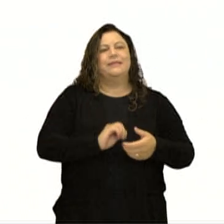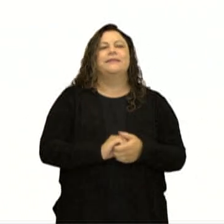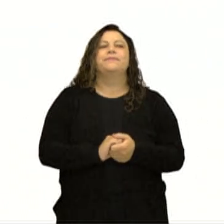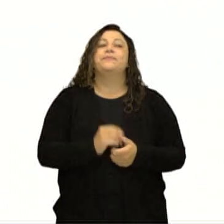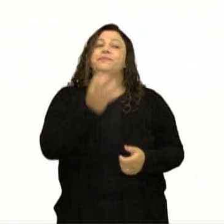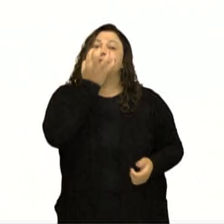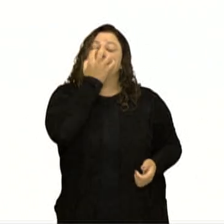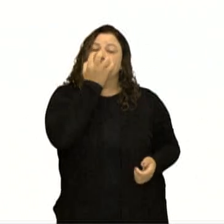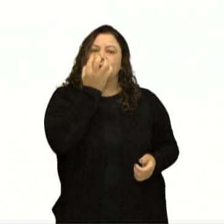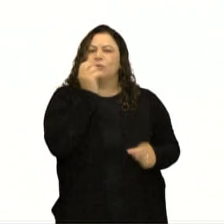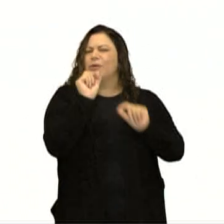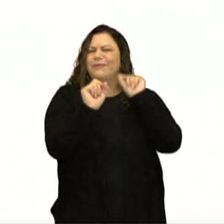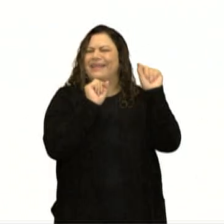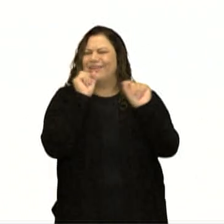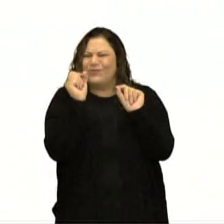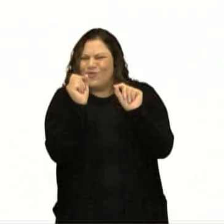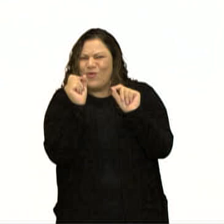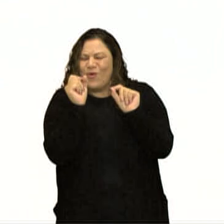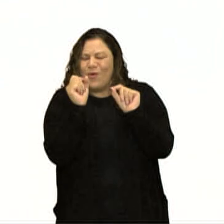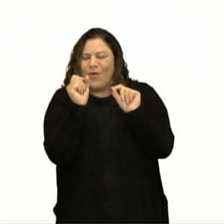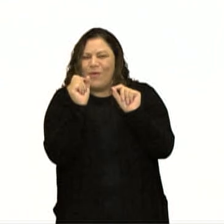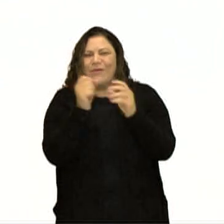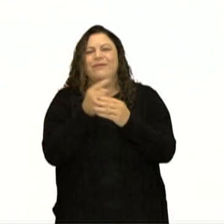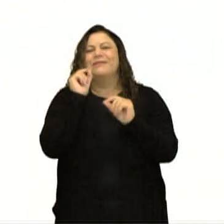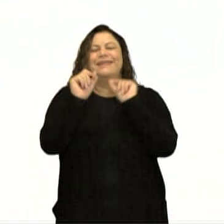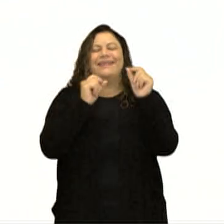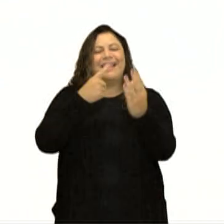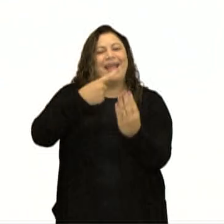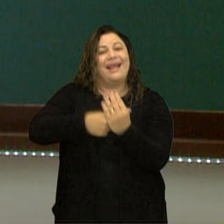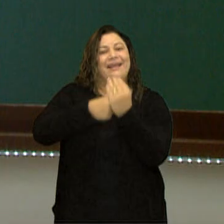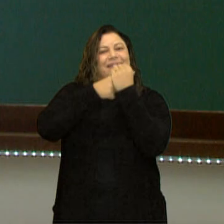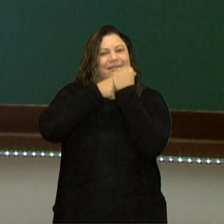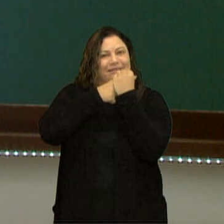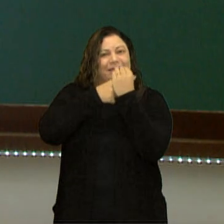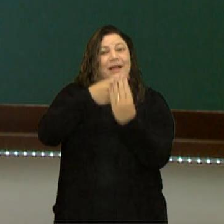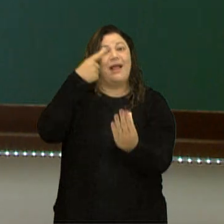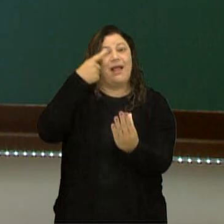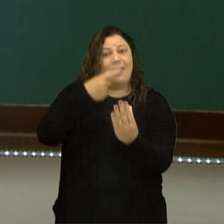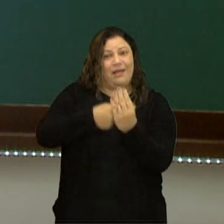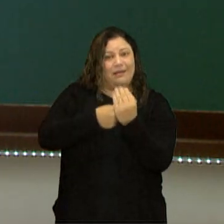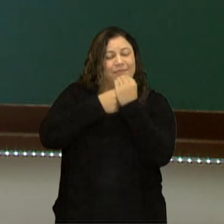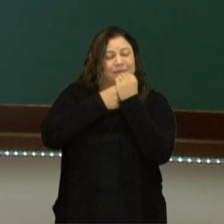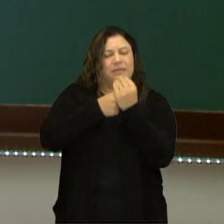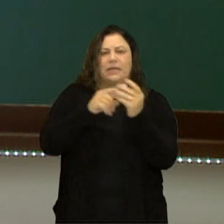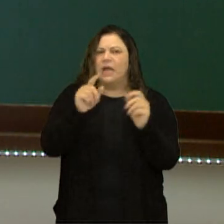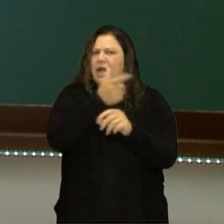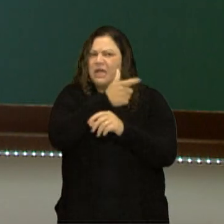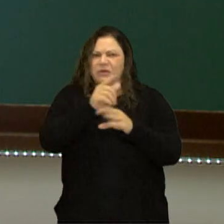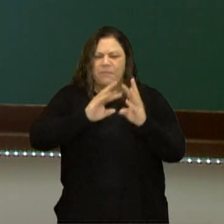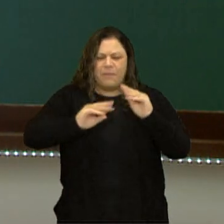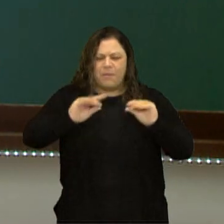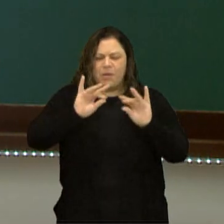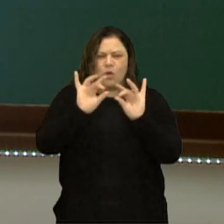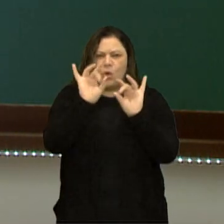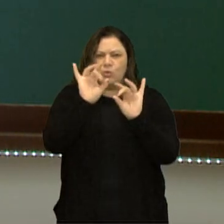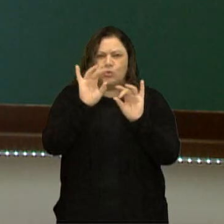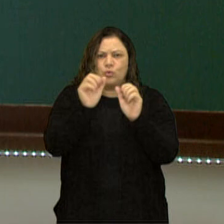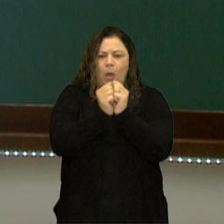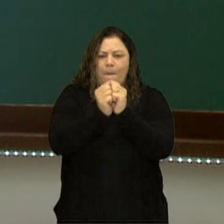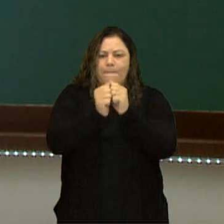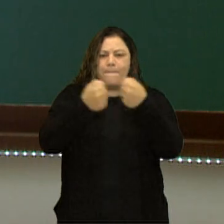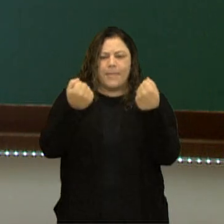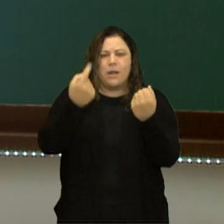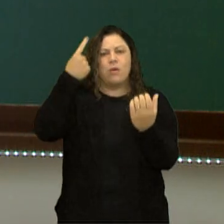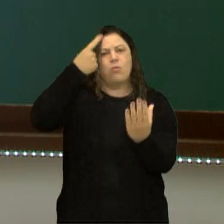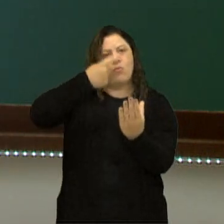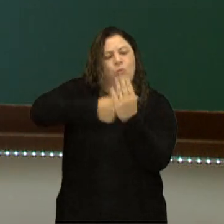cachorro quente, o hot dog. Vocês sabiam que o cachorro quente de Nova York, ele não tem molho, ele não tem nada, é só um pão com